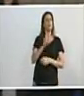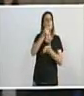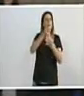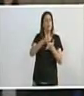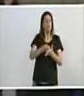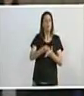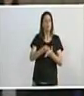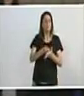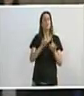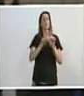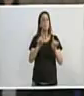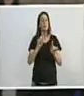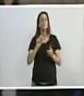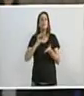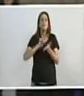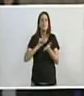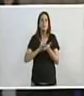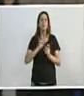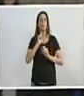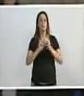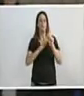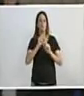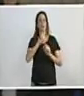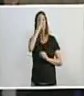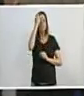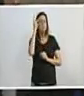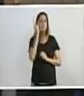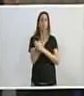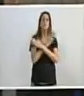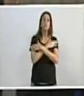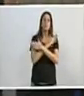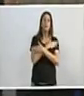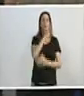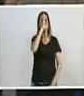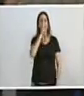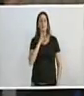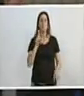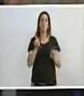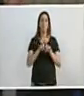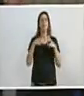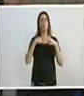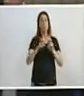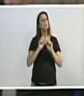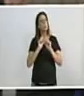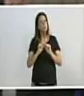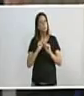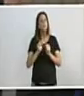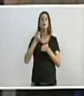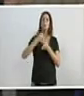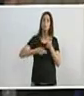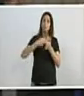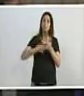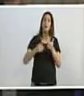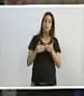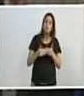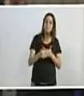tentamos e que ainda não conseguimos, a isenção para aquele e aquela que está desempregado. No entanto, talvez essa seja uma luta que a gente faça no próximo período. Parabéns a